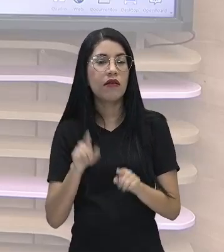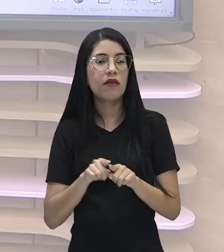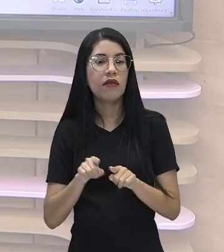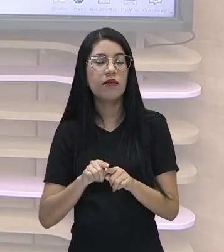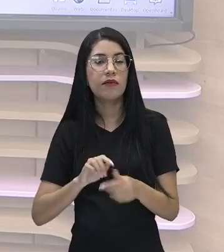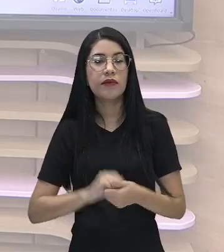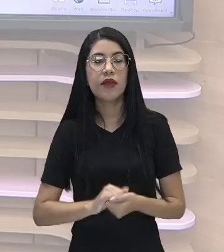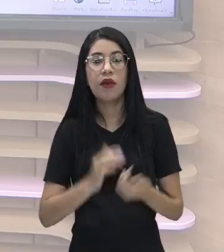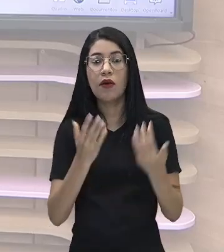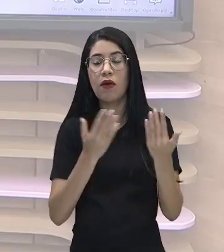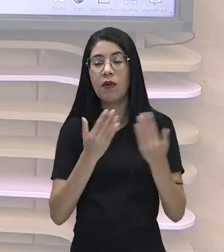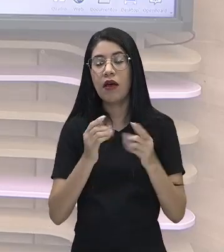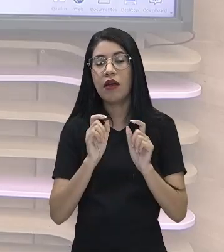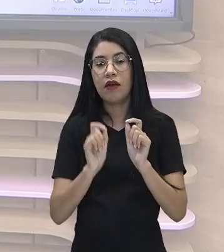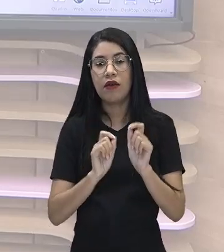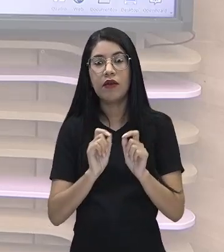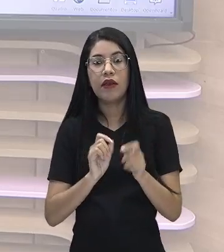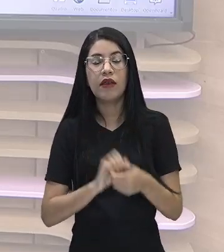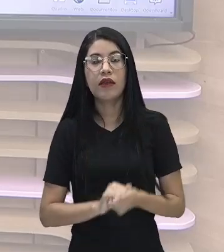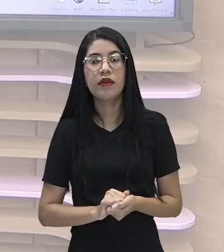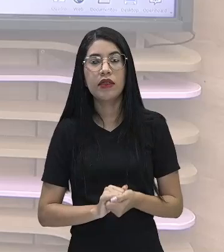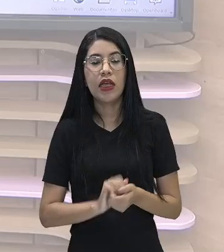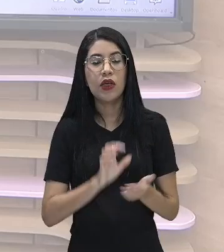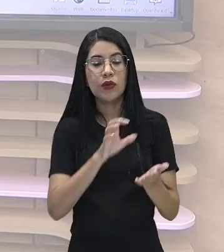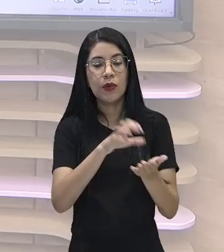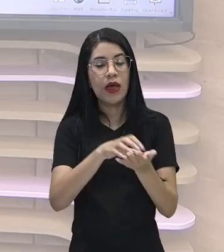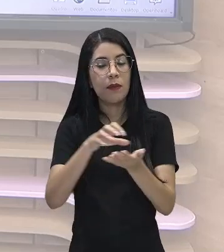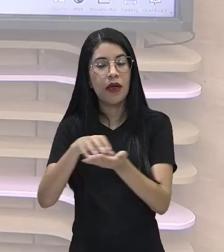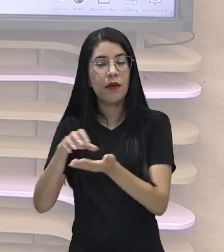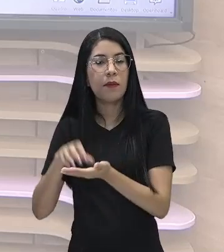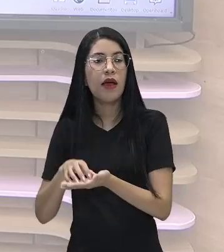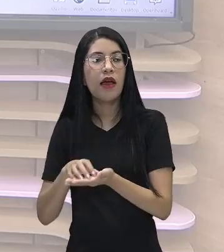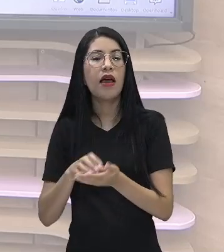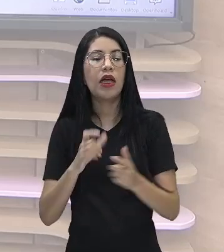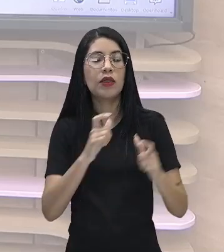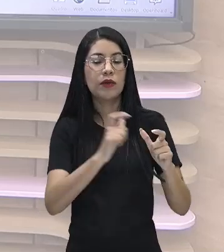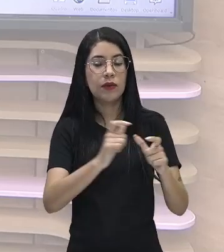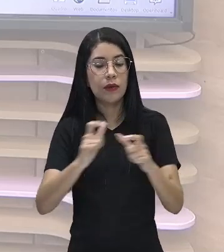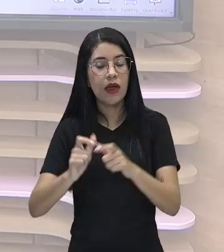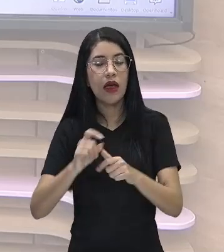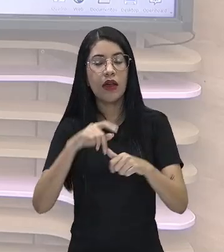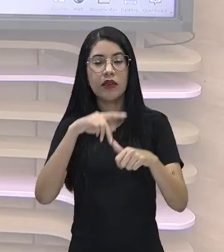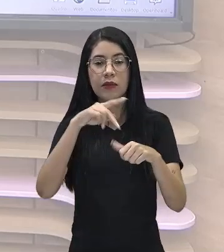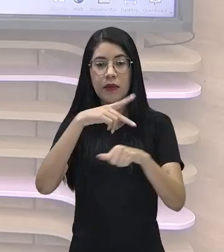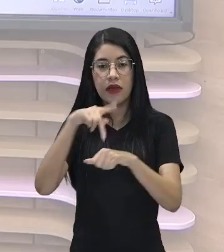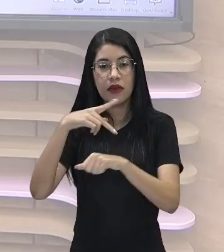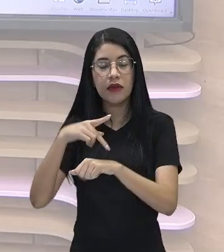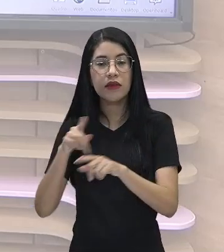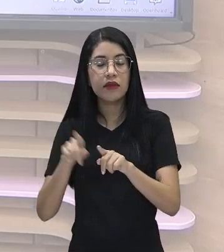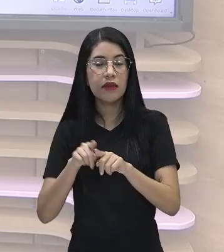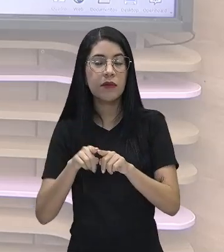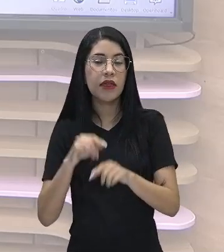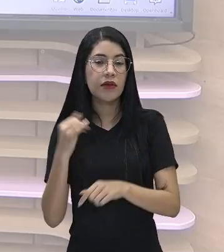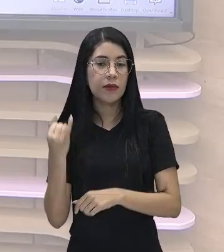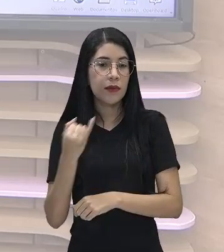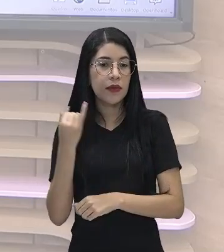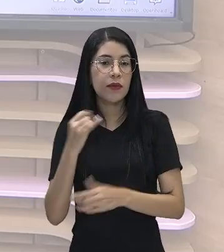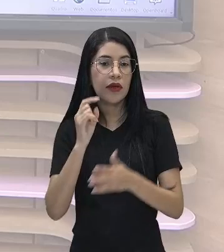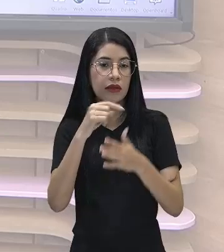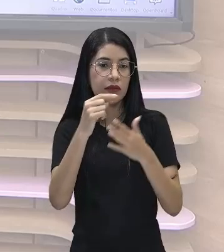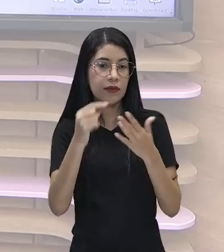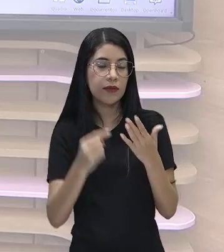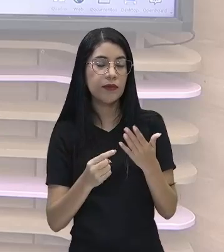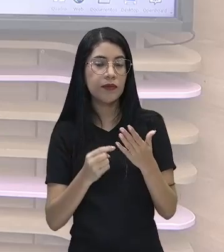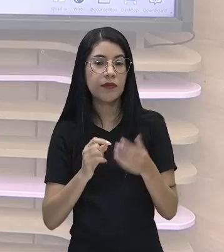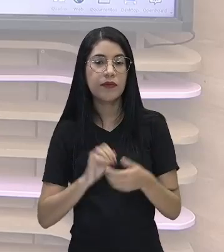Fazer comparações de diferentes regiões, de diferentes países. Então, eles são elementos muito